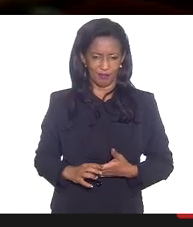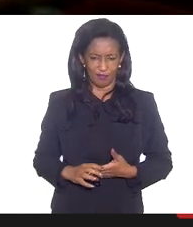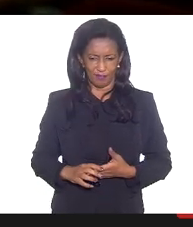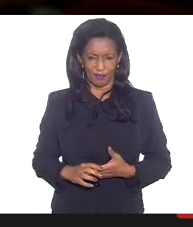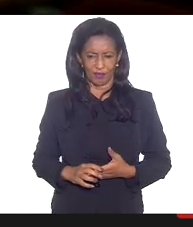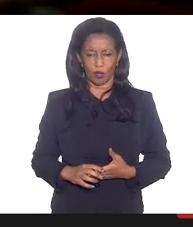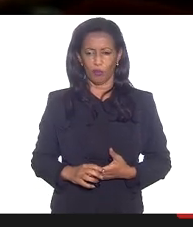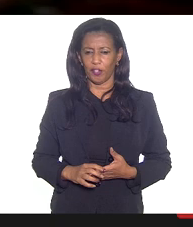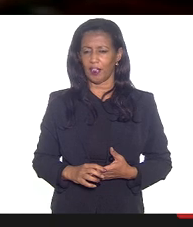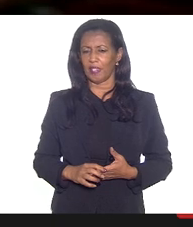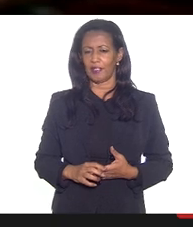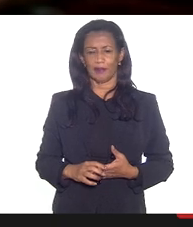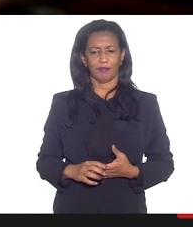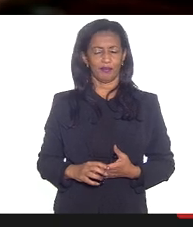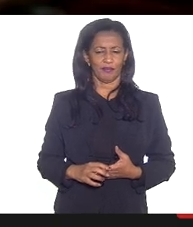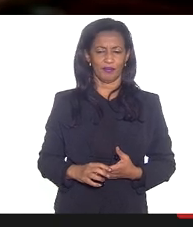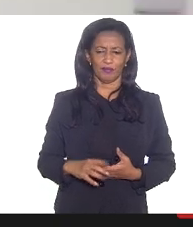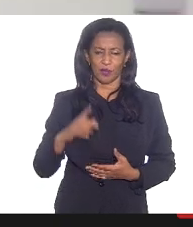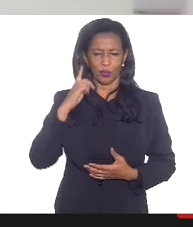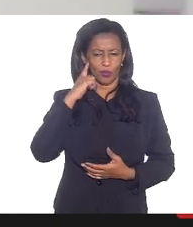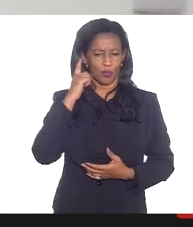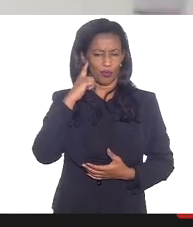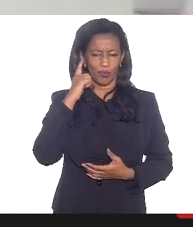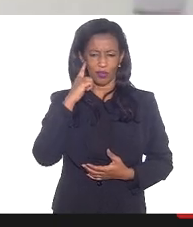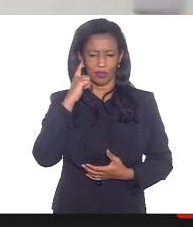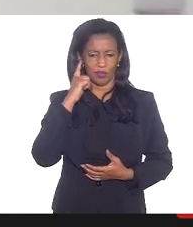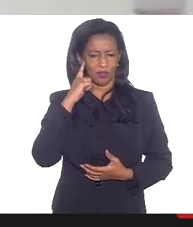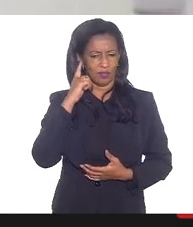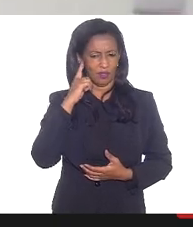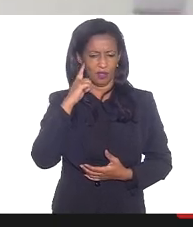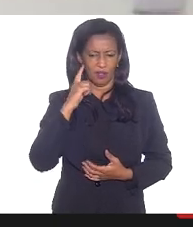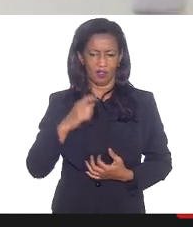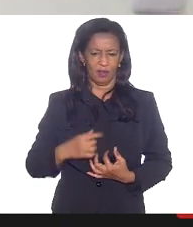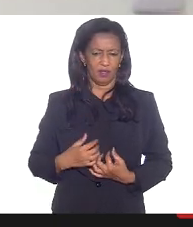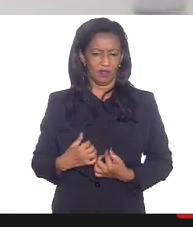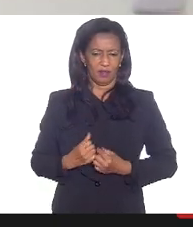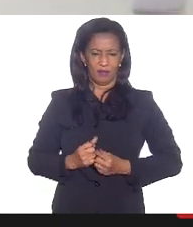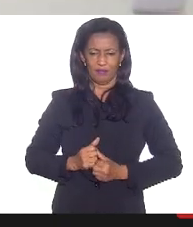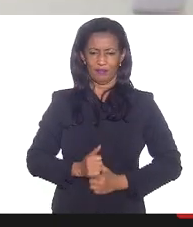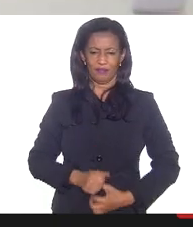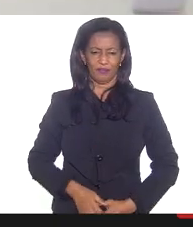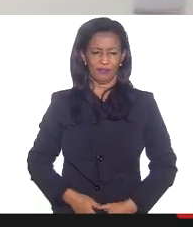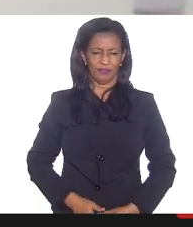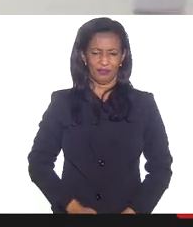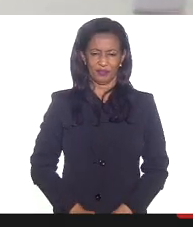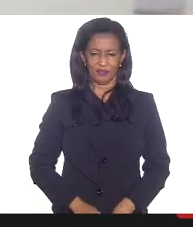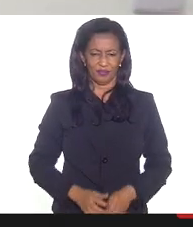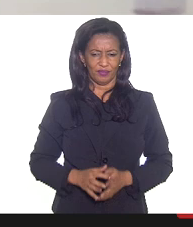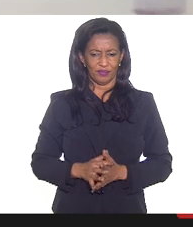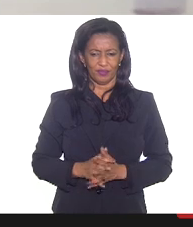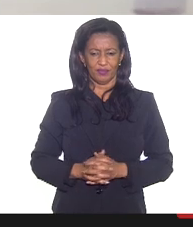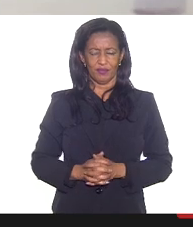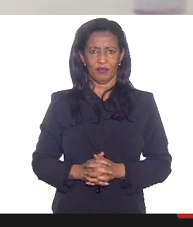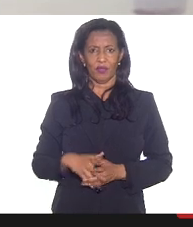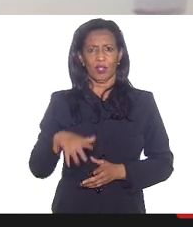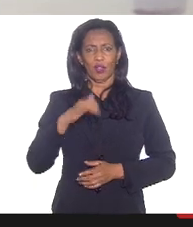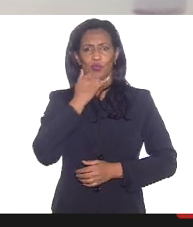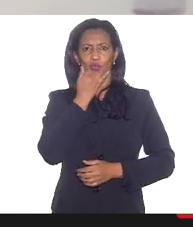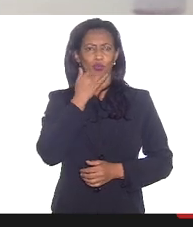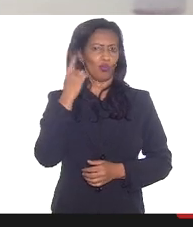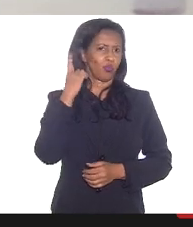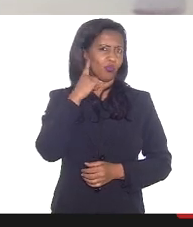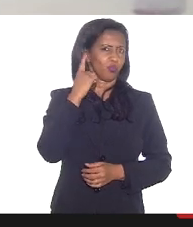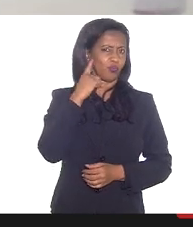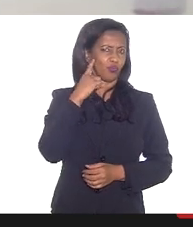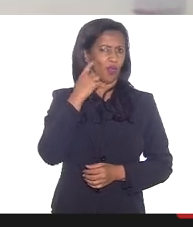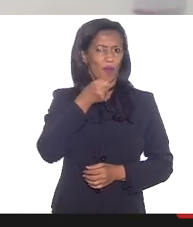coordenação. Professora Flávia, eu não sei se é só para mim, mas eu estou te ouvindo um pouco pior do que estava ouvindo a professora Joilza. Não